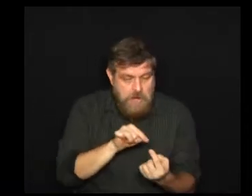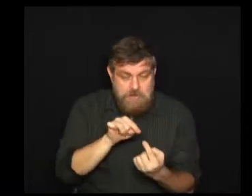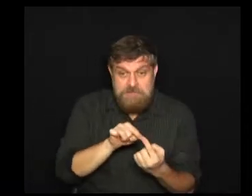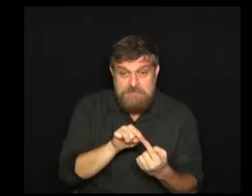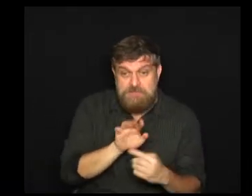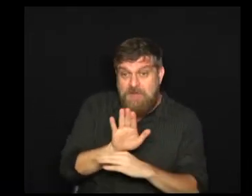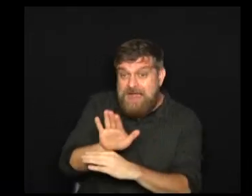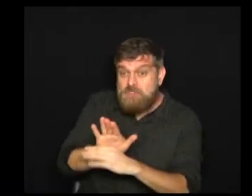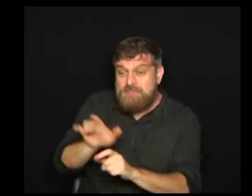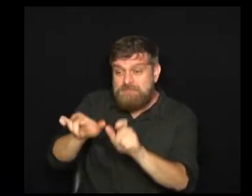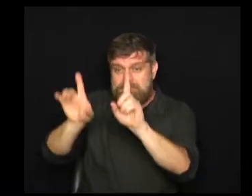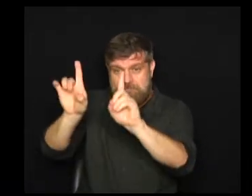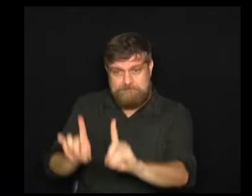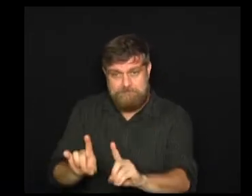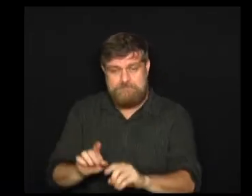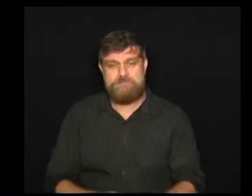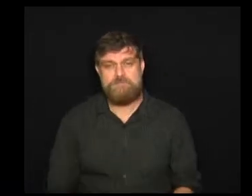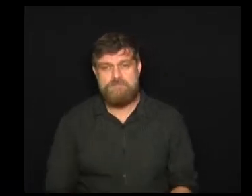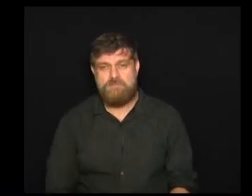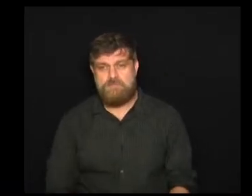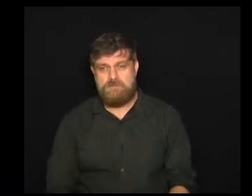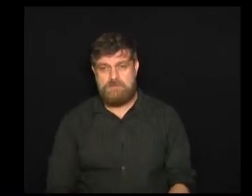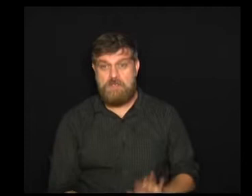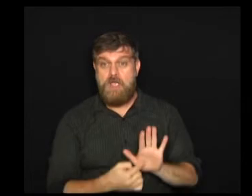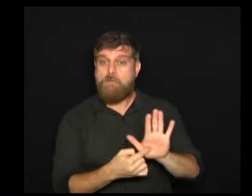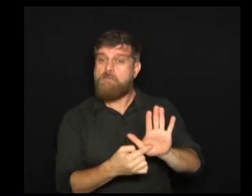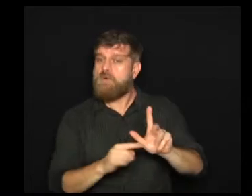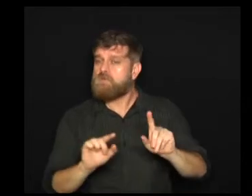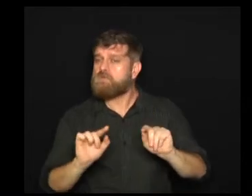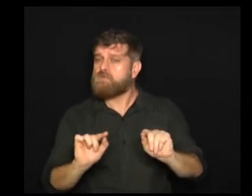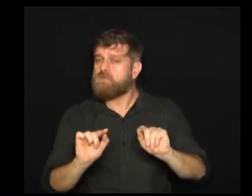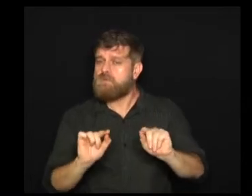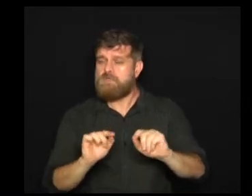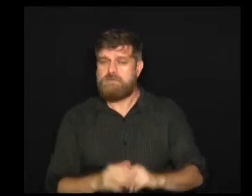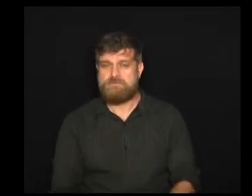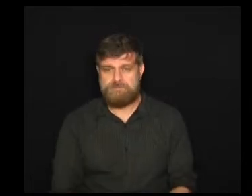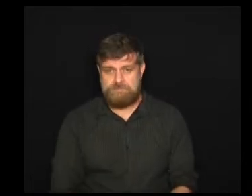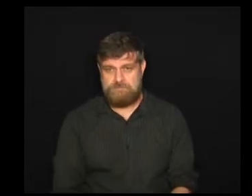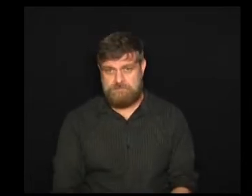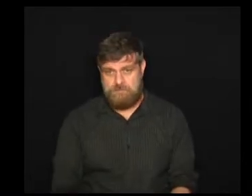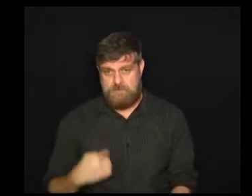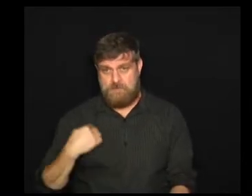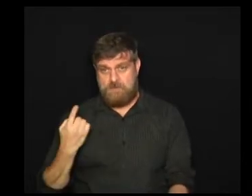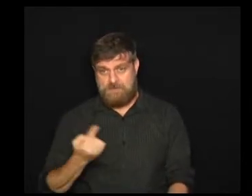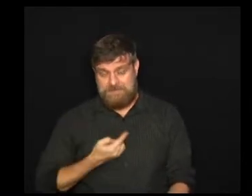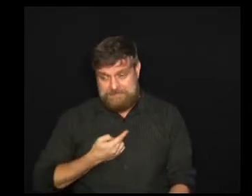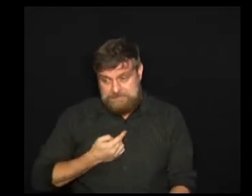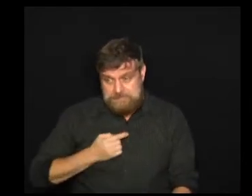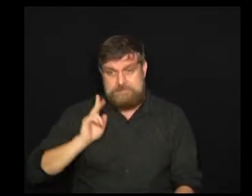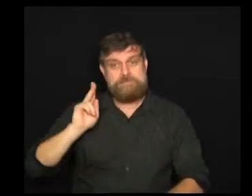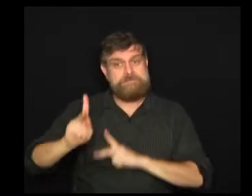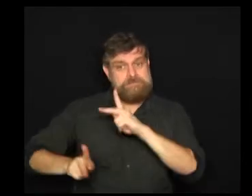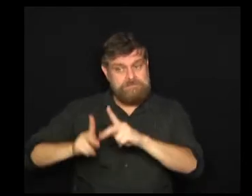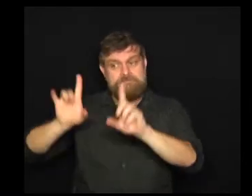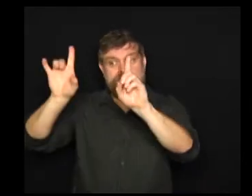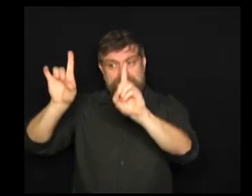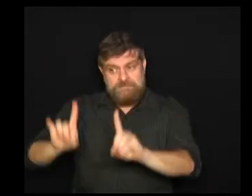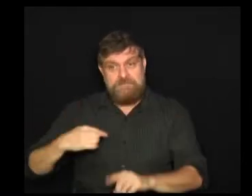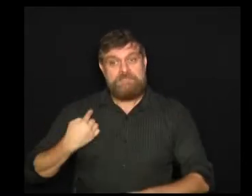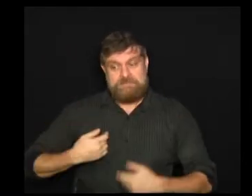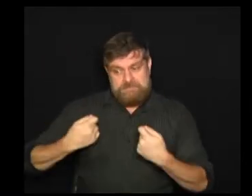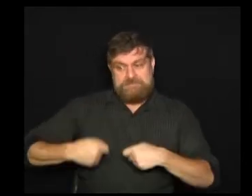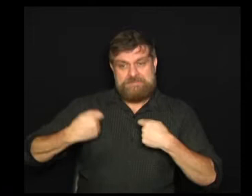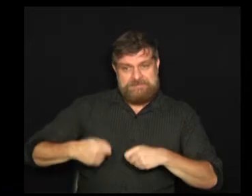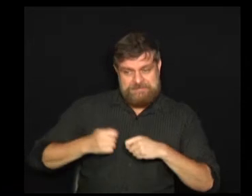lá, né? Então isso mostra que nós temos público para atender, nós temos